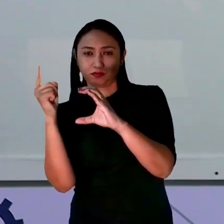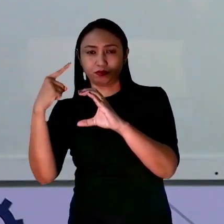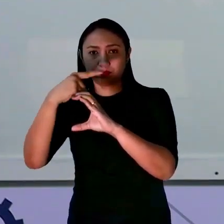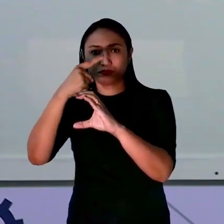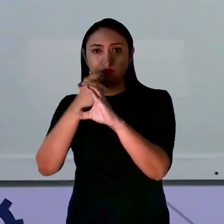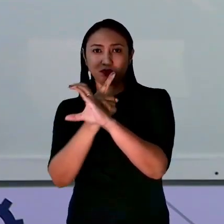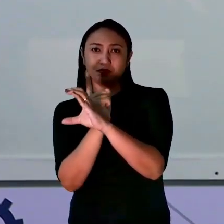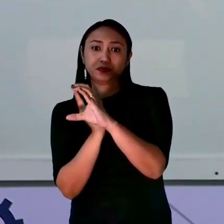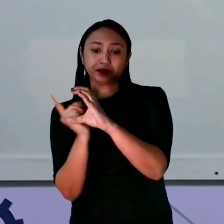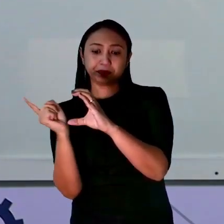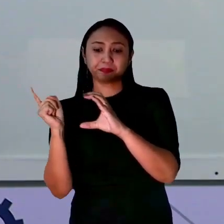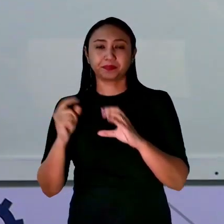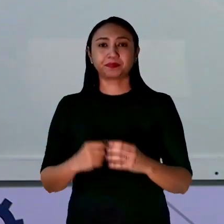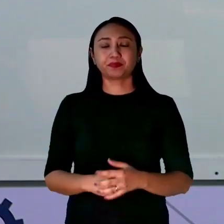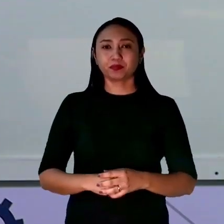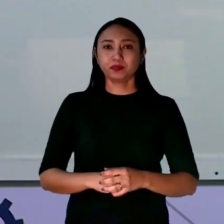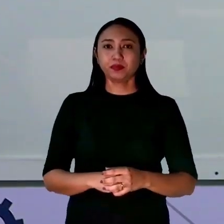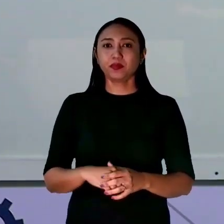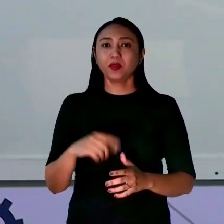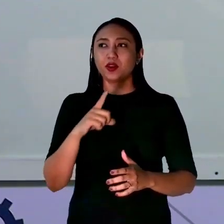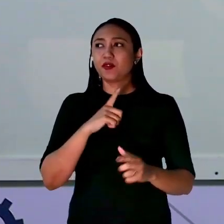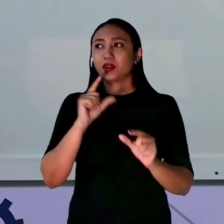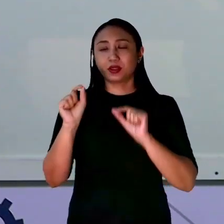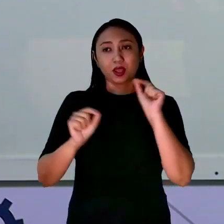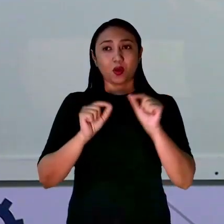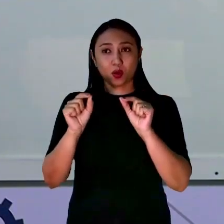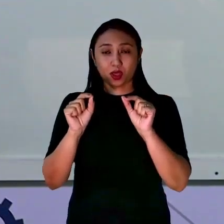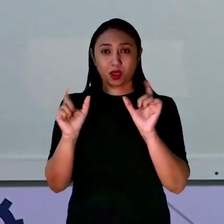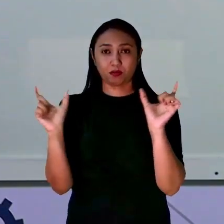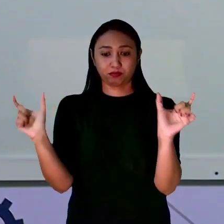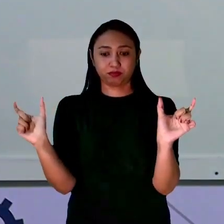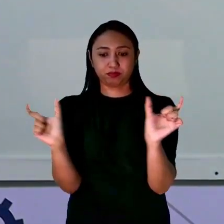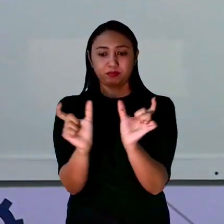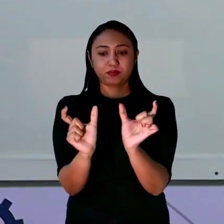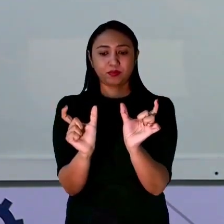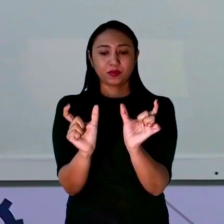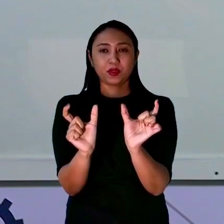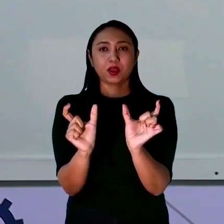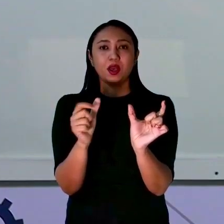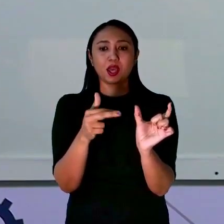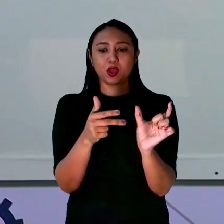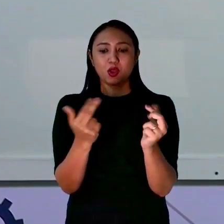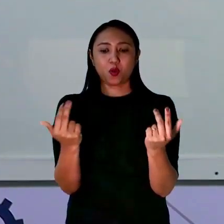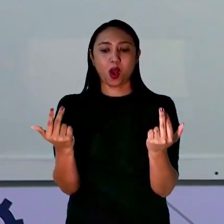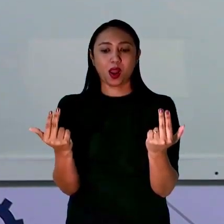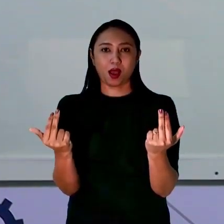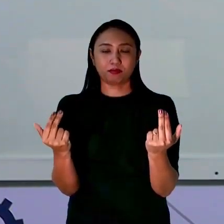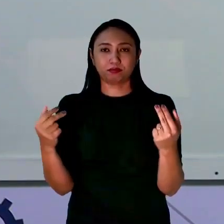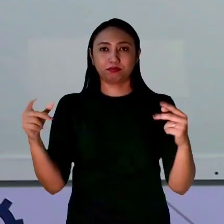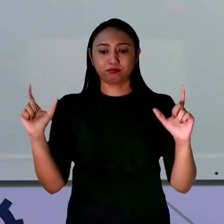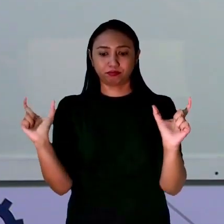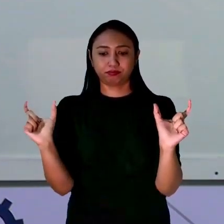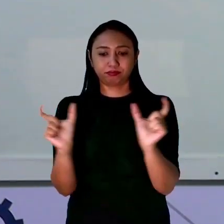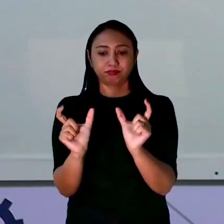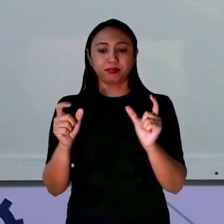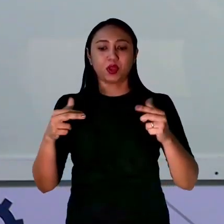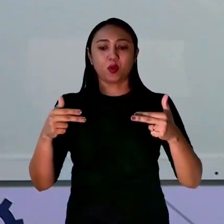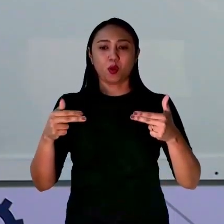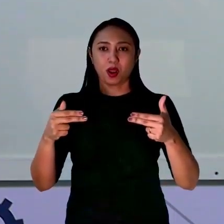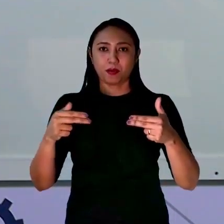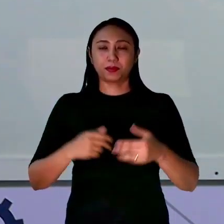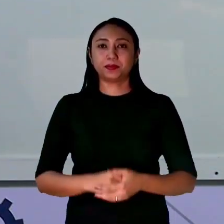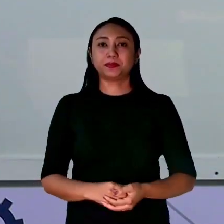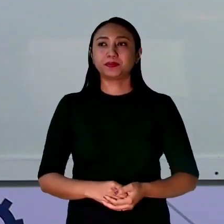Tá? E aí, nesse caso aqui, eu vou fazer o que com as duas? Eu vou igualar. Então, aqui a gente tem o seguinte, que